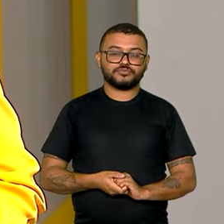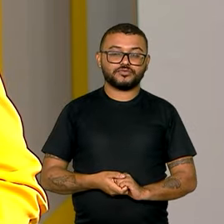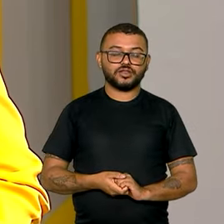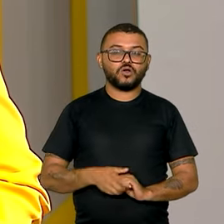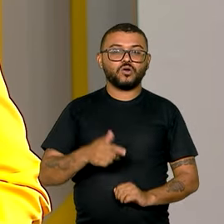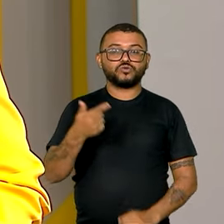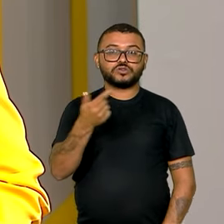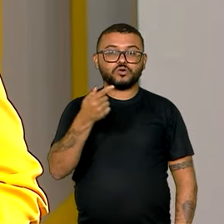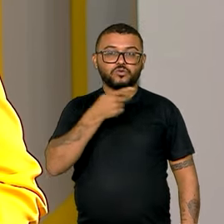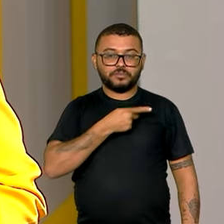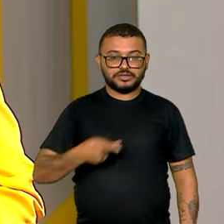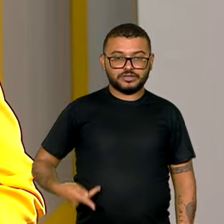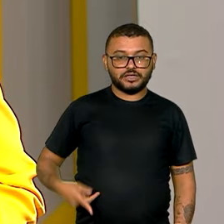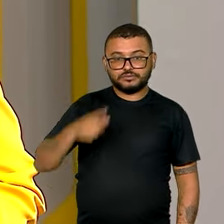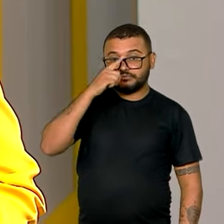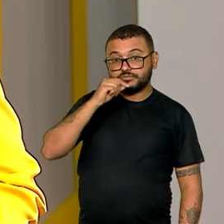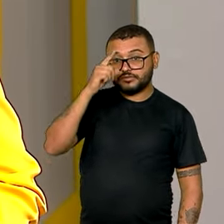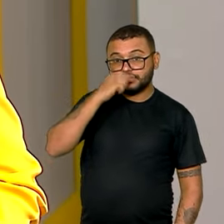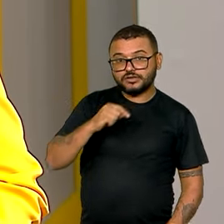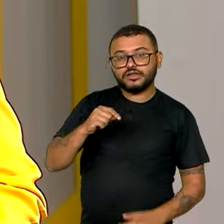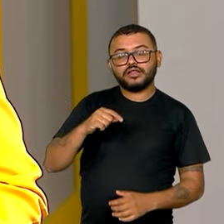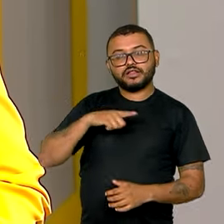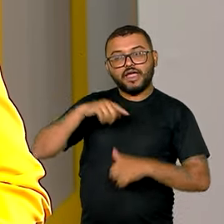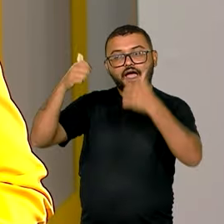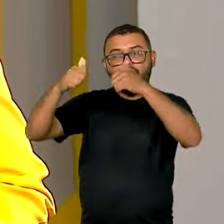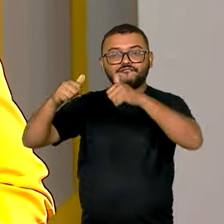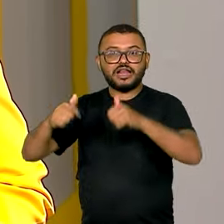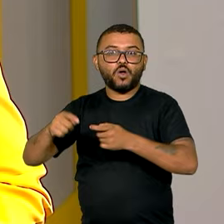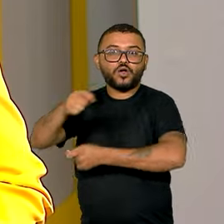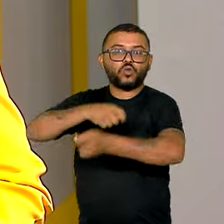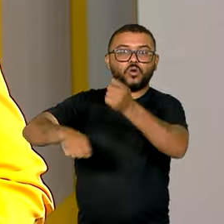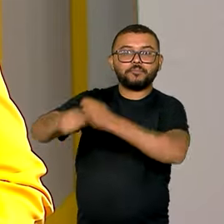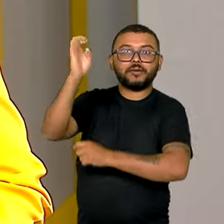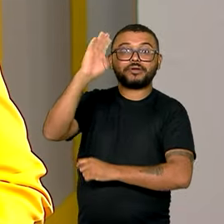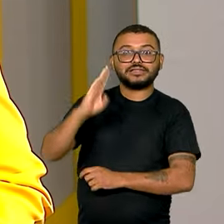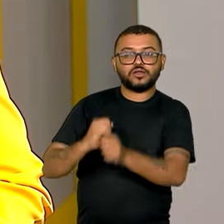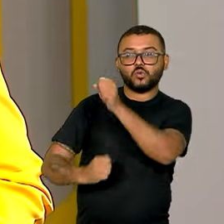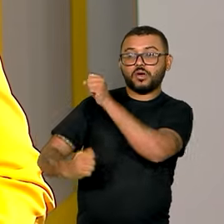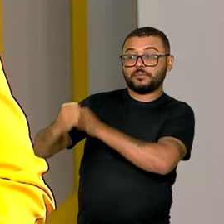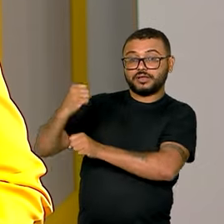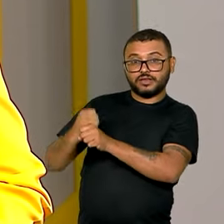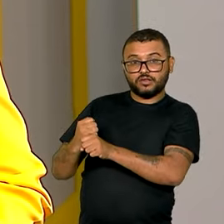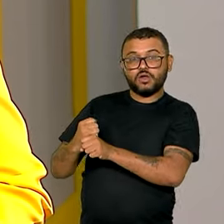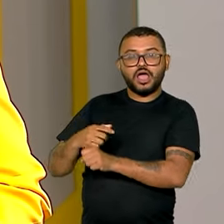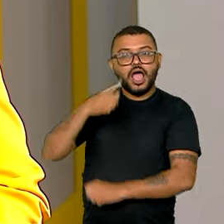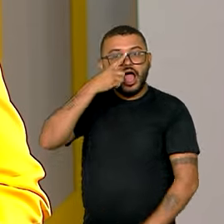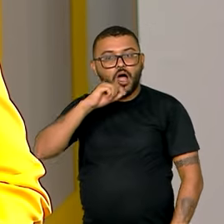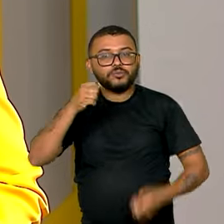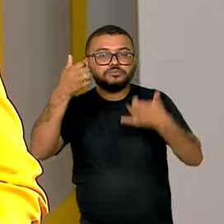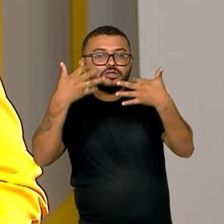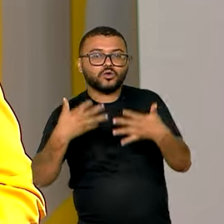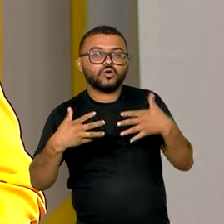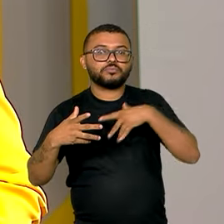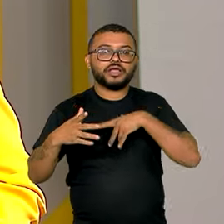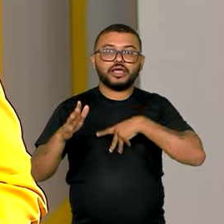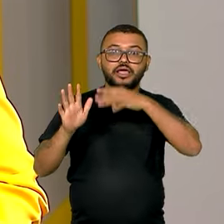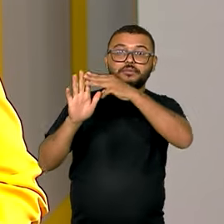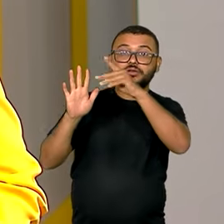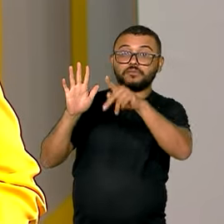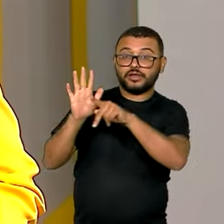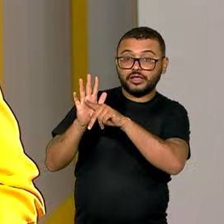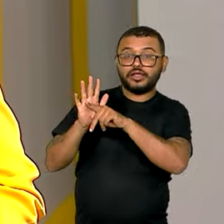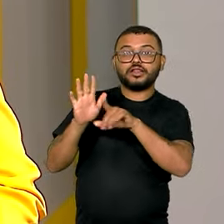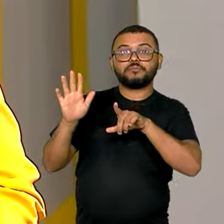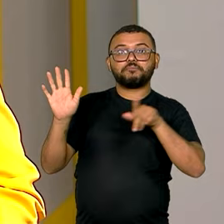E o vice-presidente Geraldo Alckmin também fez um balanço da economia brasileira no ano passado. Alckmin falou ainda sobre a medida